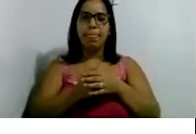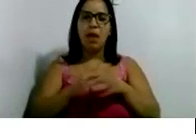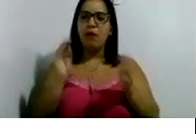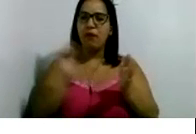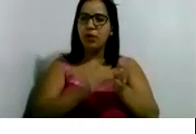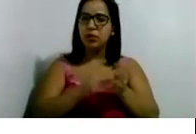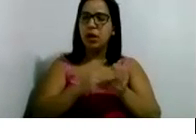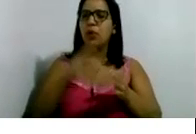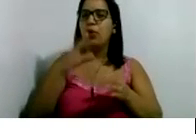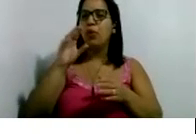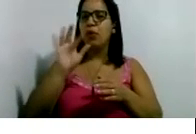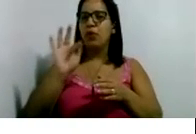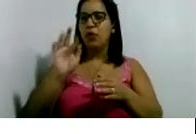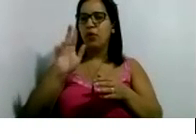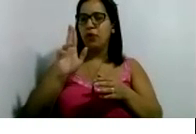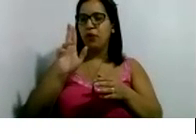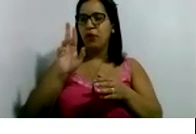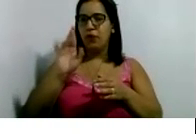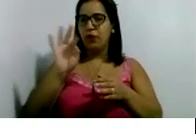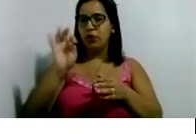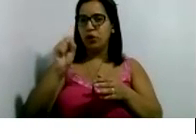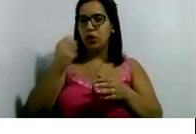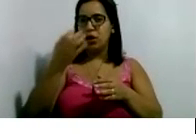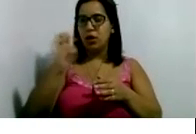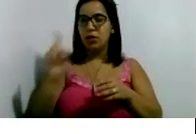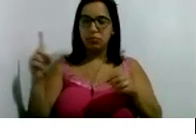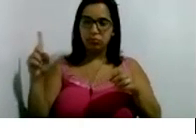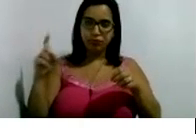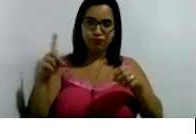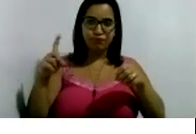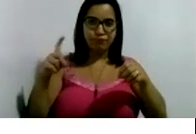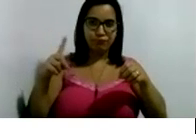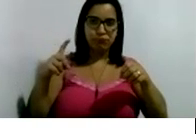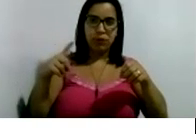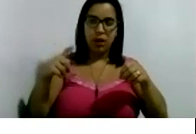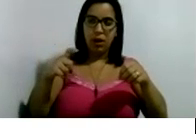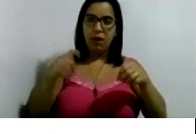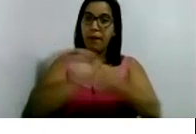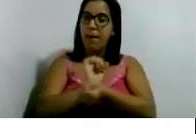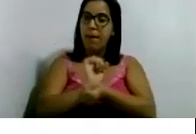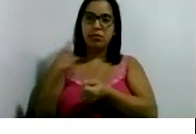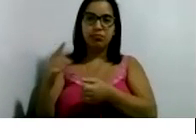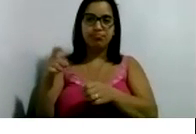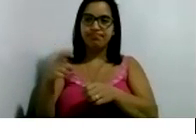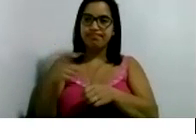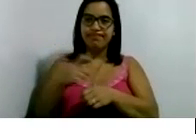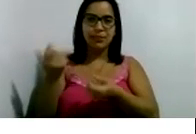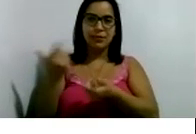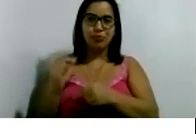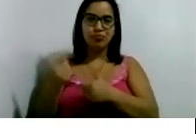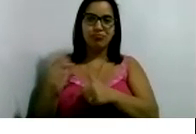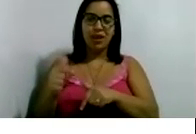frutose, o espermatozoide ele vai ficar imóvel, porque ele não vai ter energia